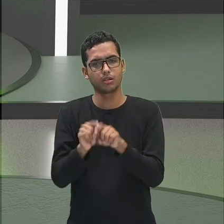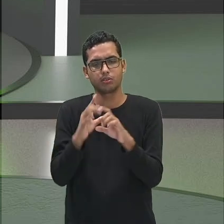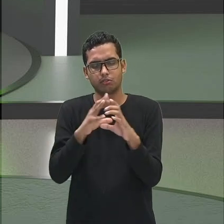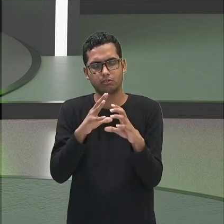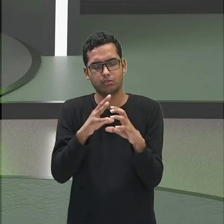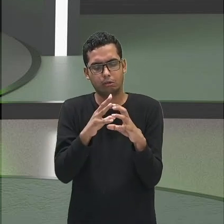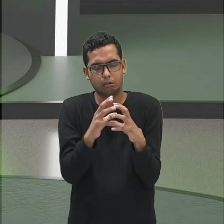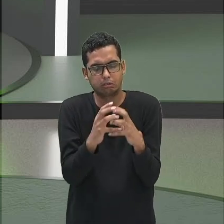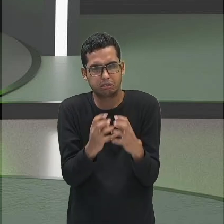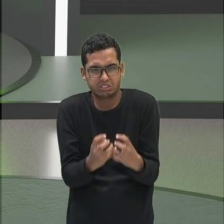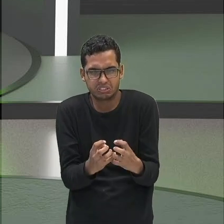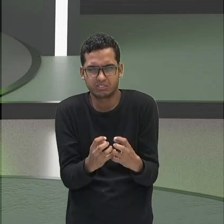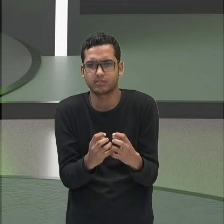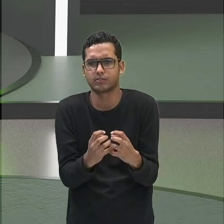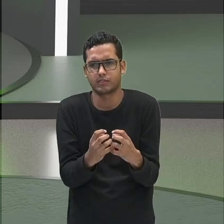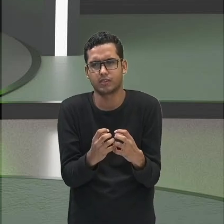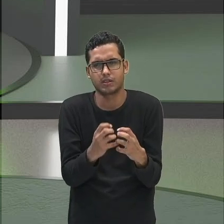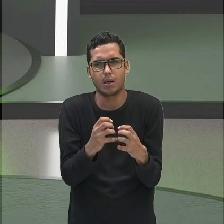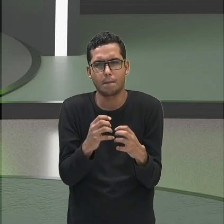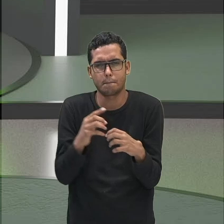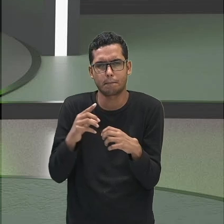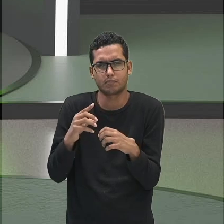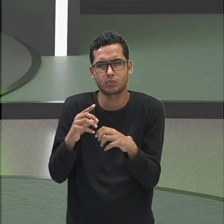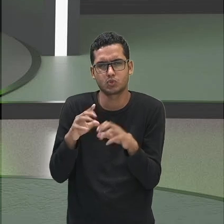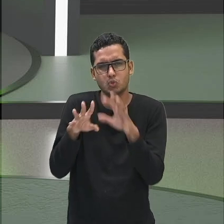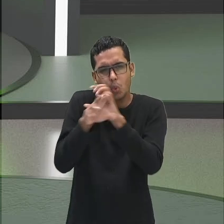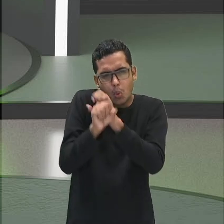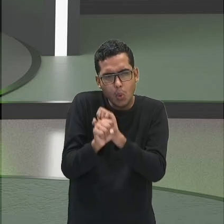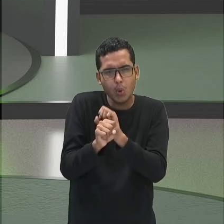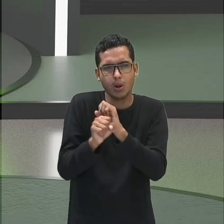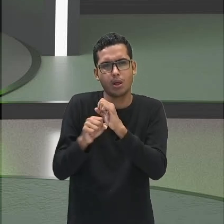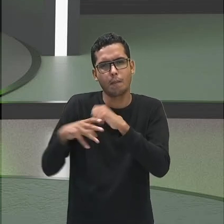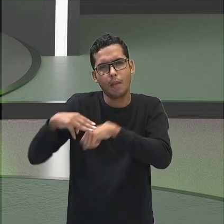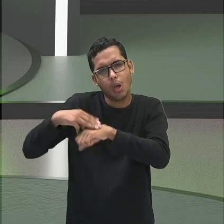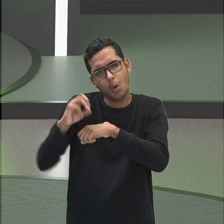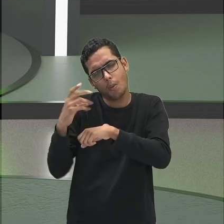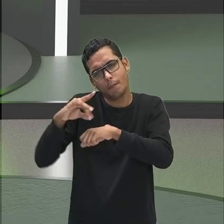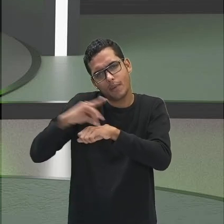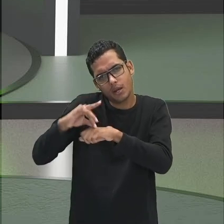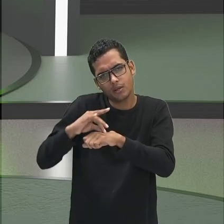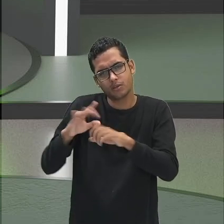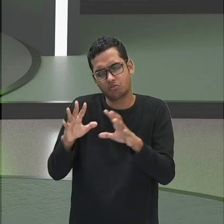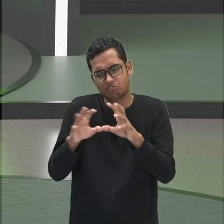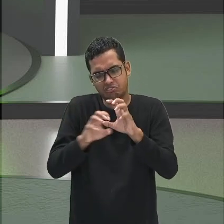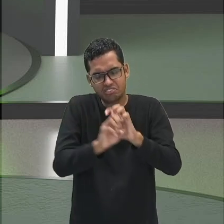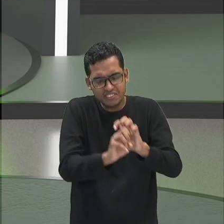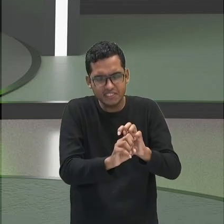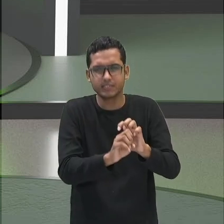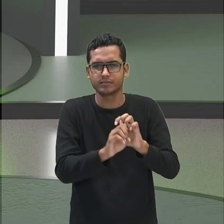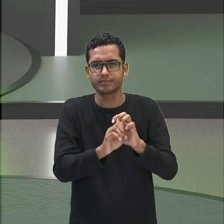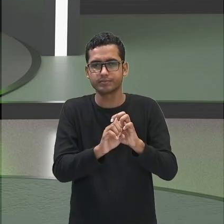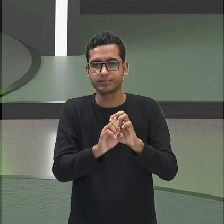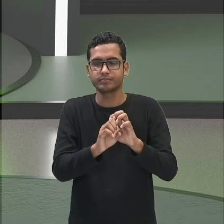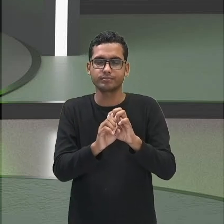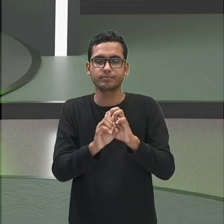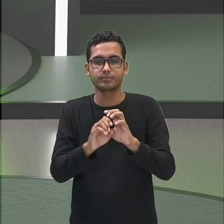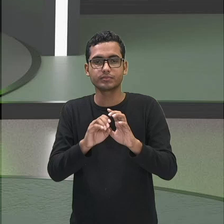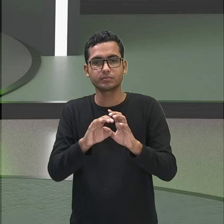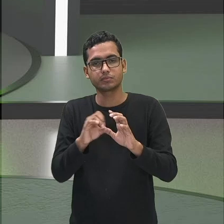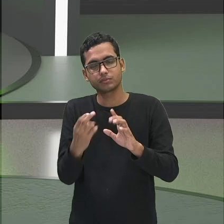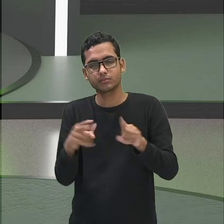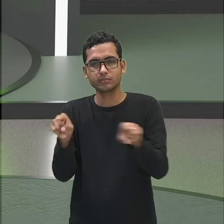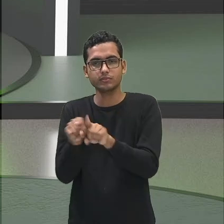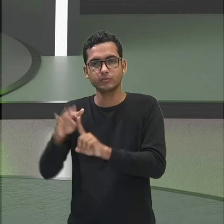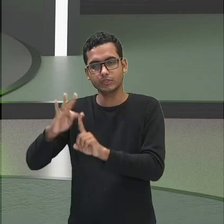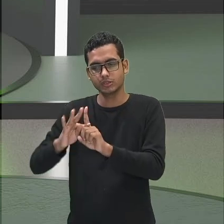gente percebe aqui na imagem. E outras frutas que elas precisam de temperaturas baixas, né? E aí a gente precisa guardar